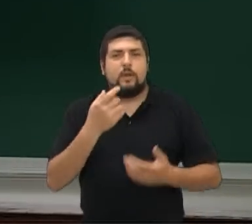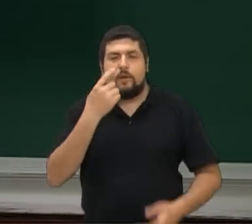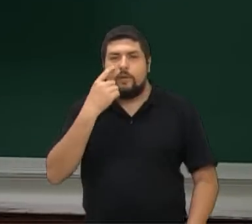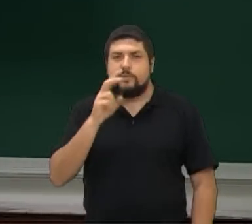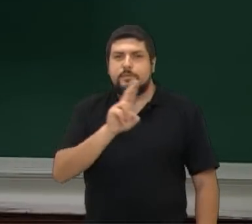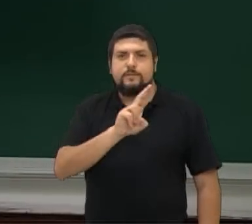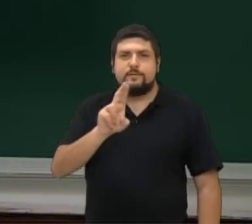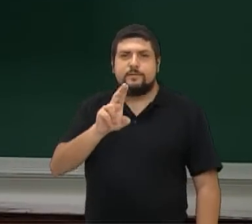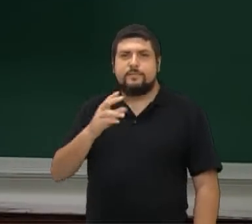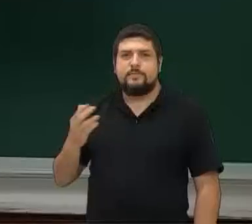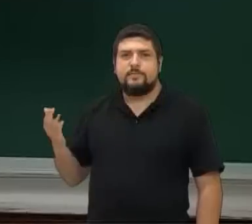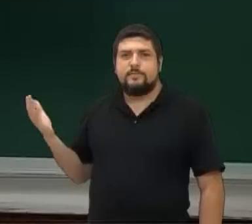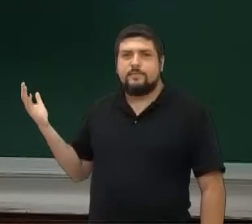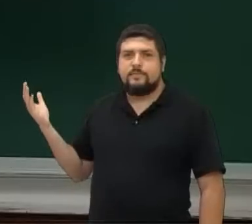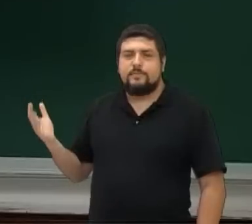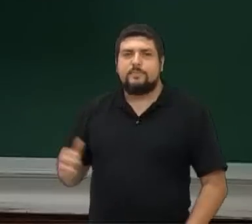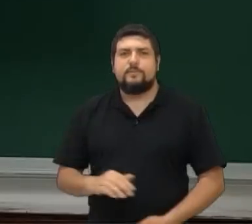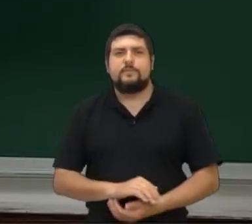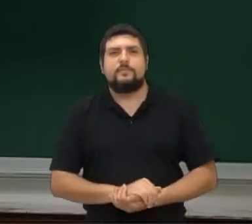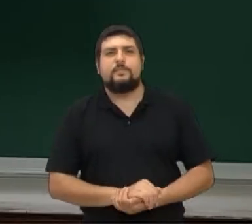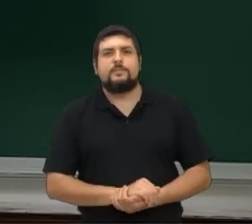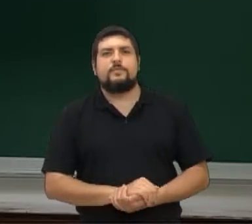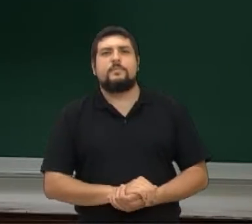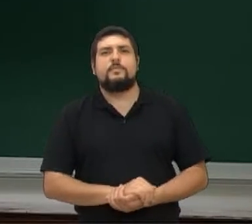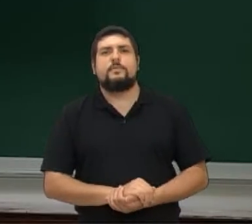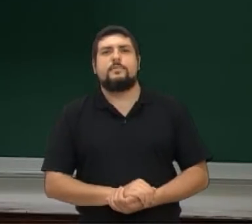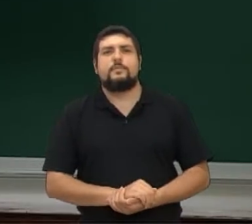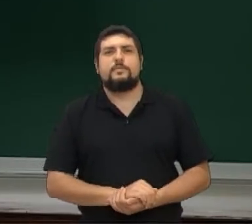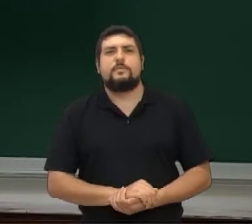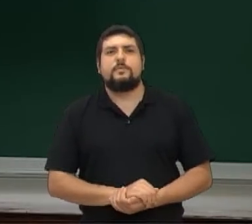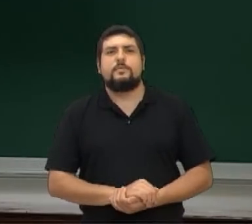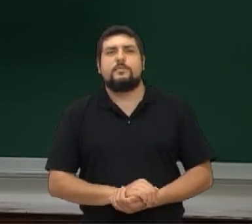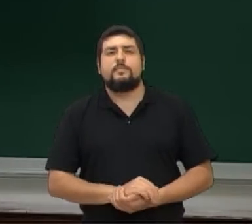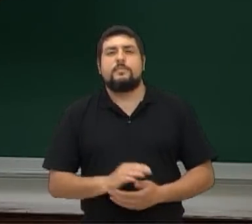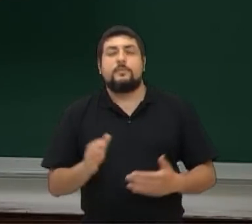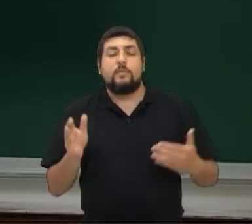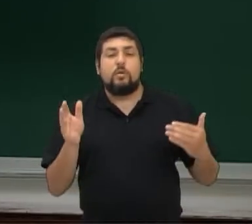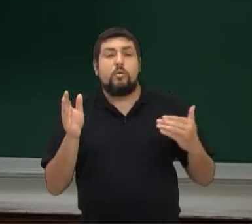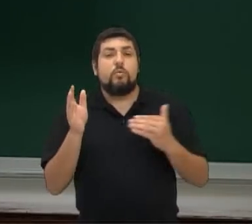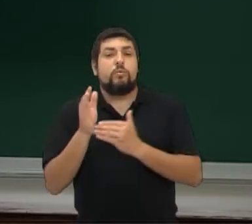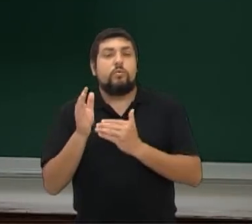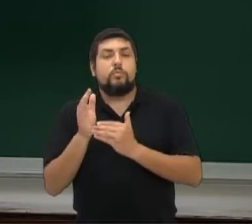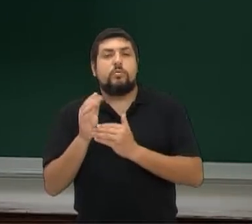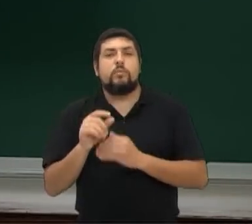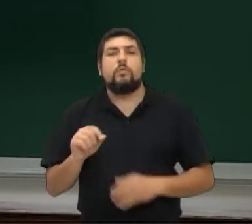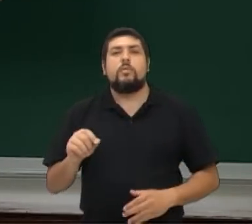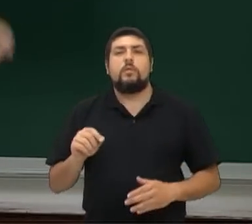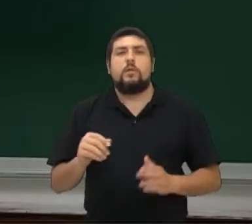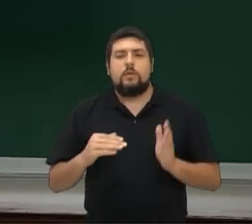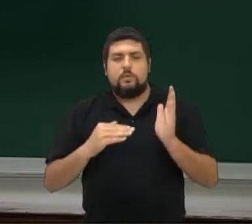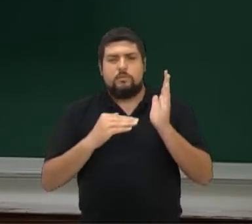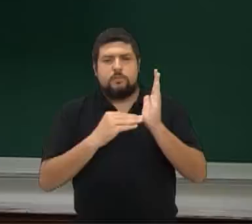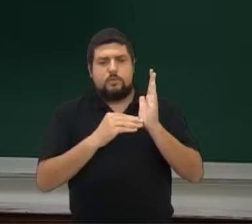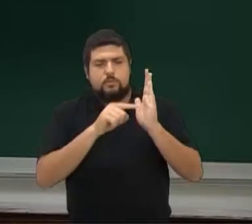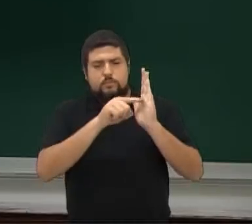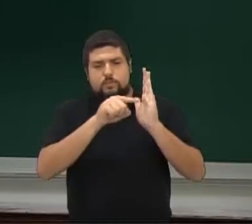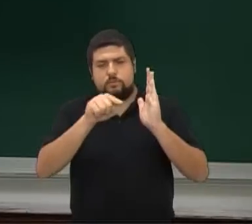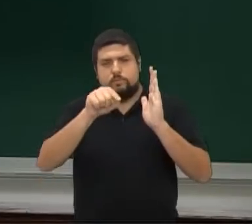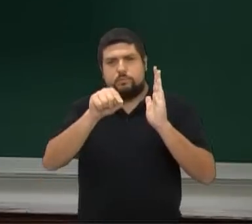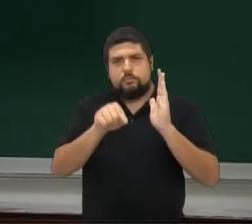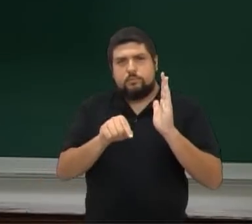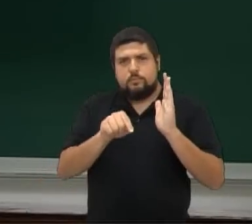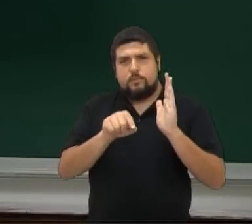são classificados como ângulo agudo. E aqui, dois ângulos de 90 graus. Portanto, ele